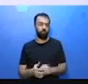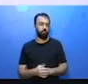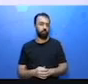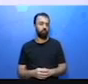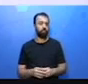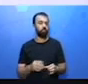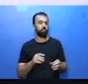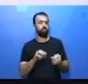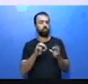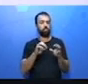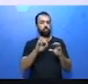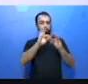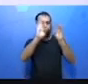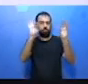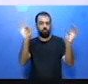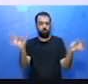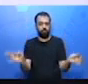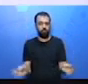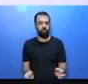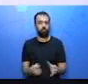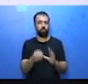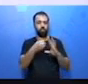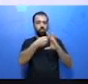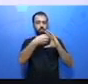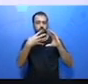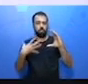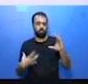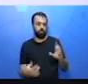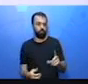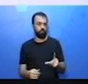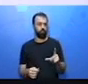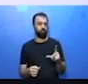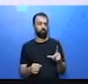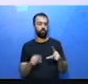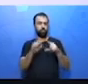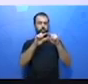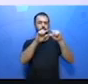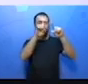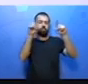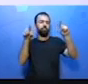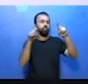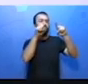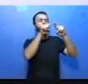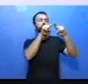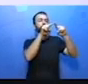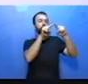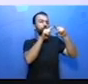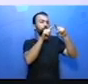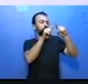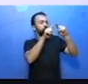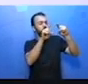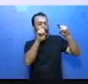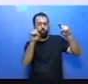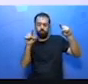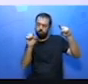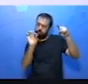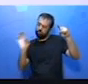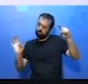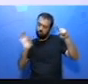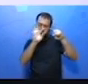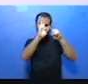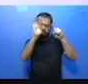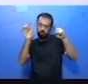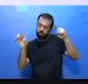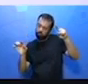Os elementos de uma circunferência. Se eu pegar qualquer ponto e ligar com outro ponto